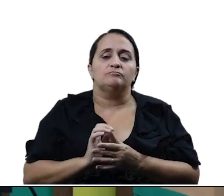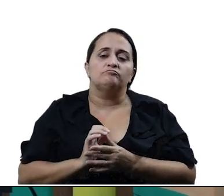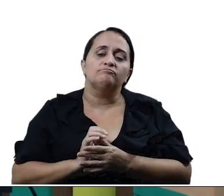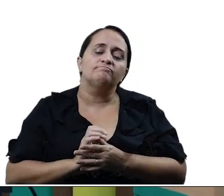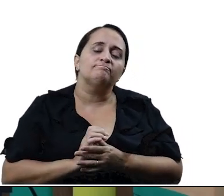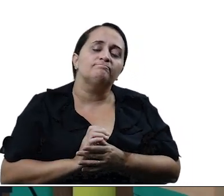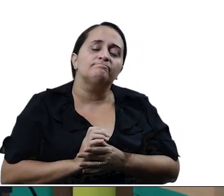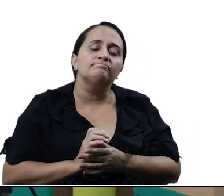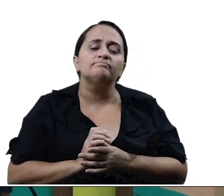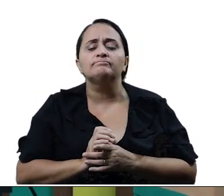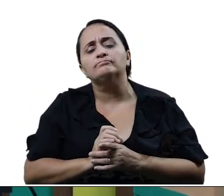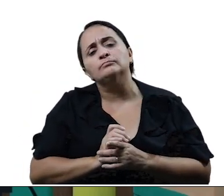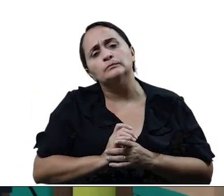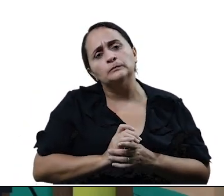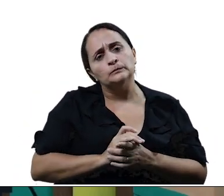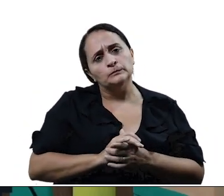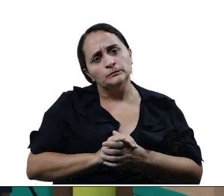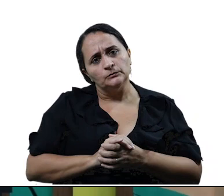20